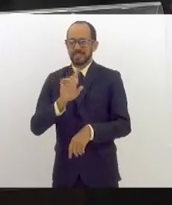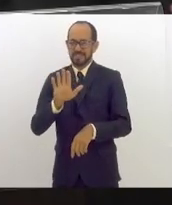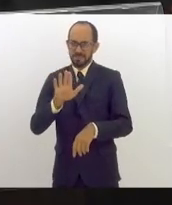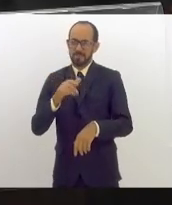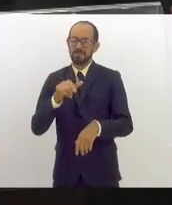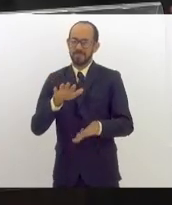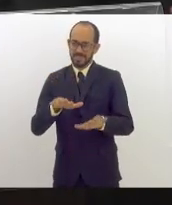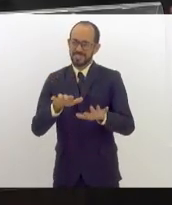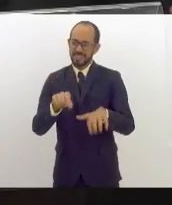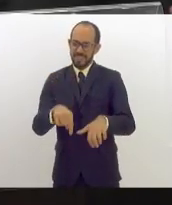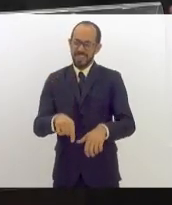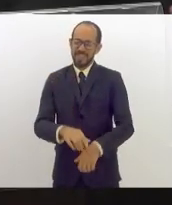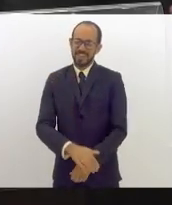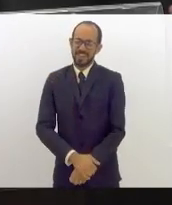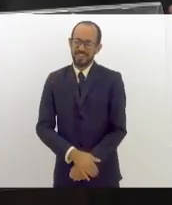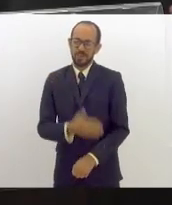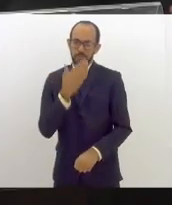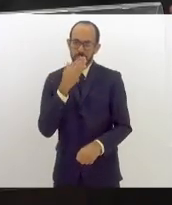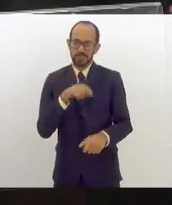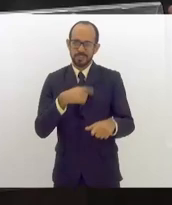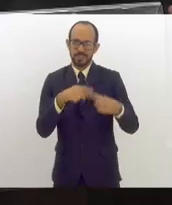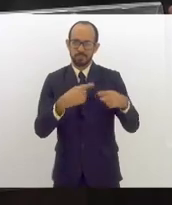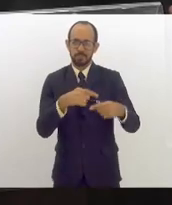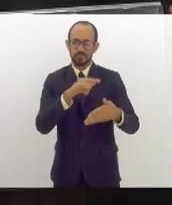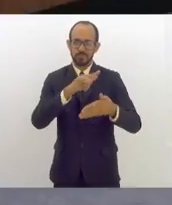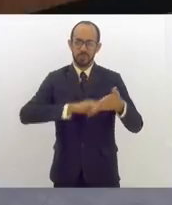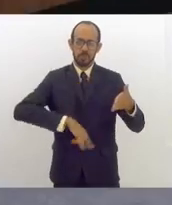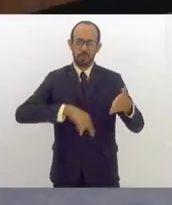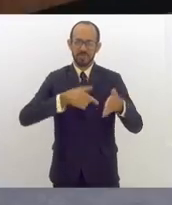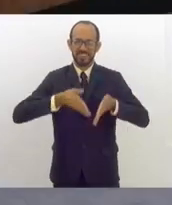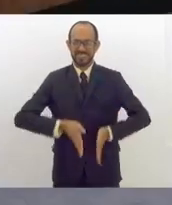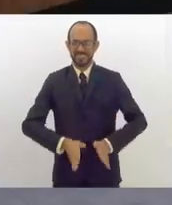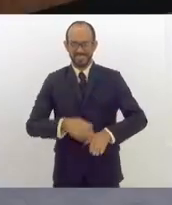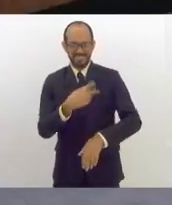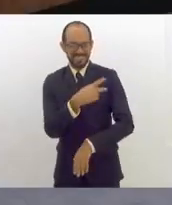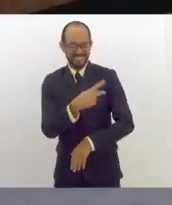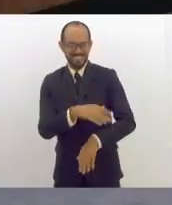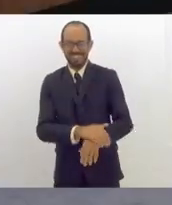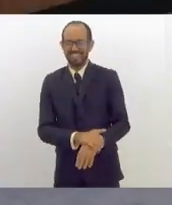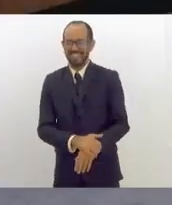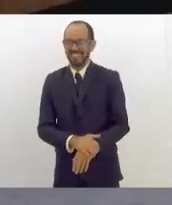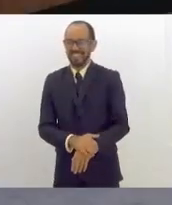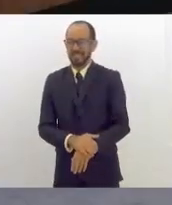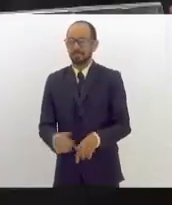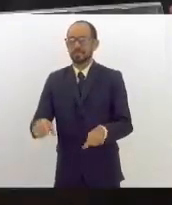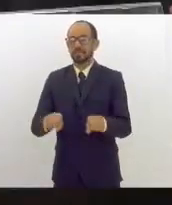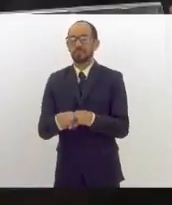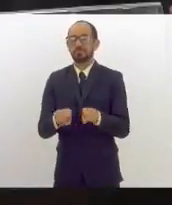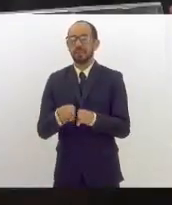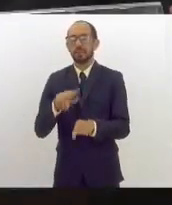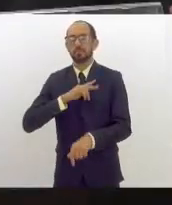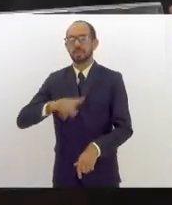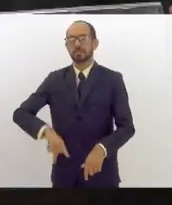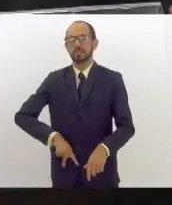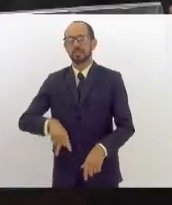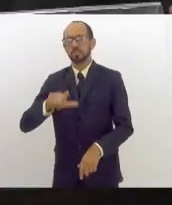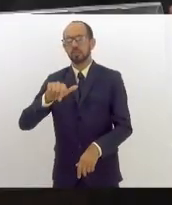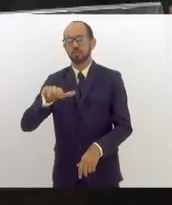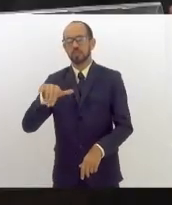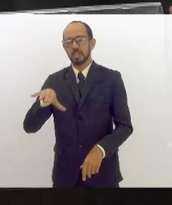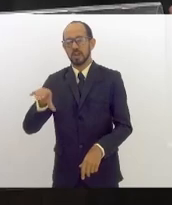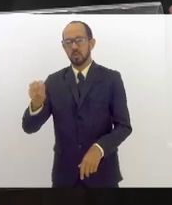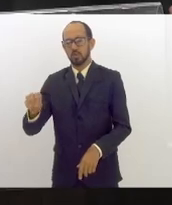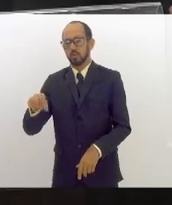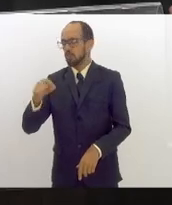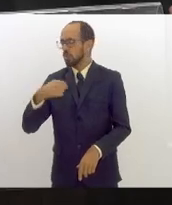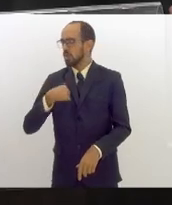vou pedir a certidão de nascimento dele qualquer dia mas o presidente Luciano Como dito aqui pelo Sidney eu acho e eu defendo isso